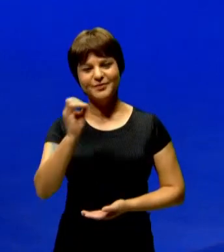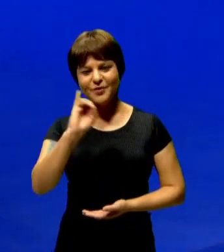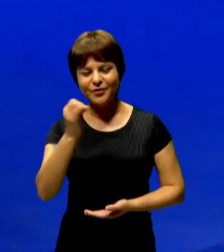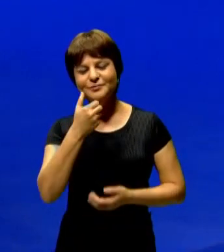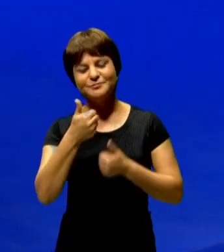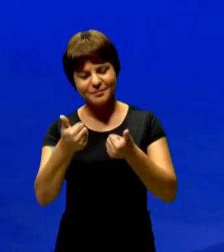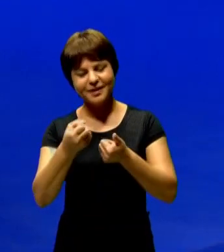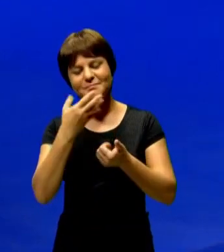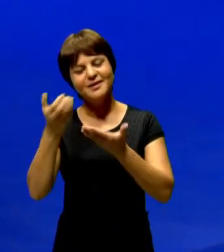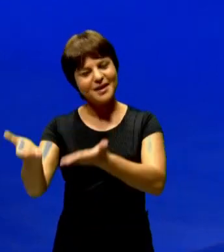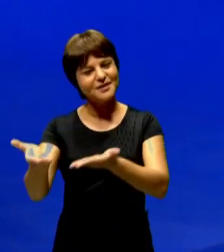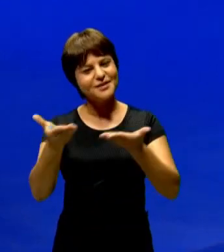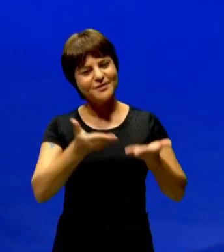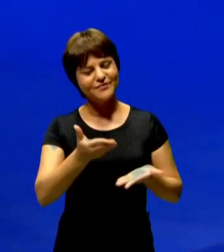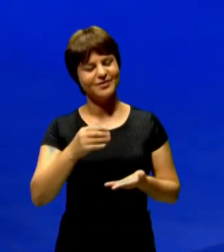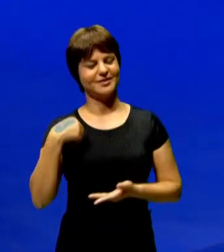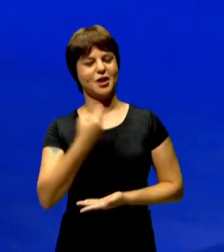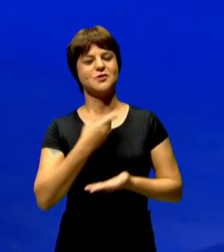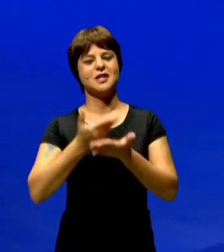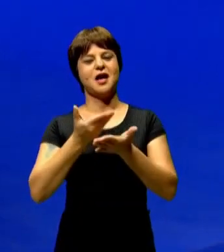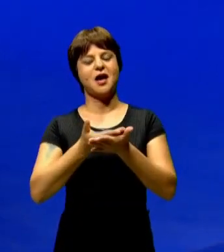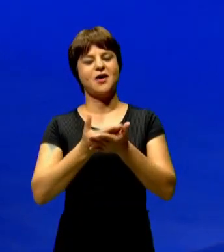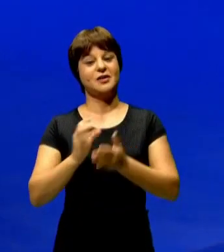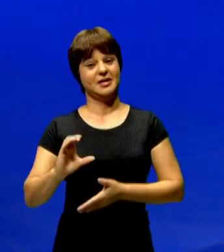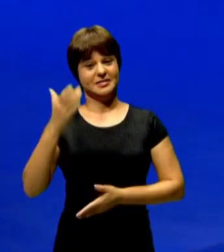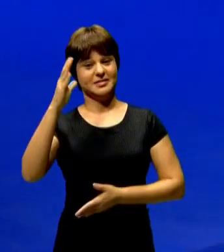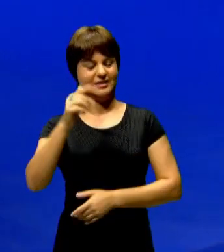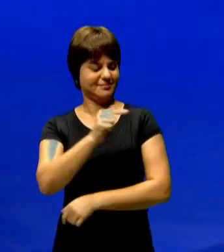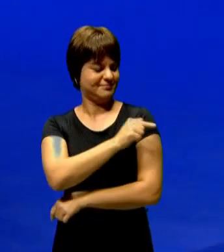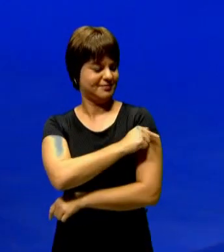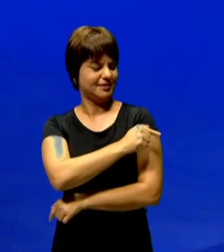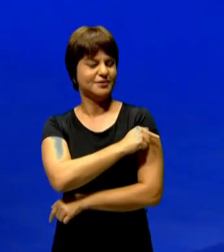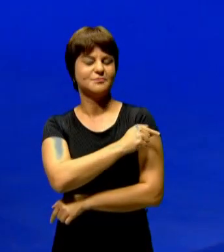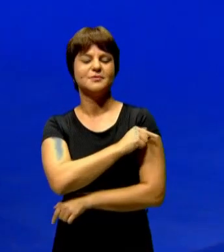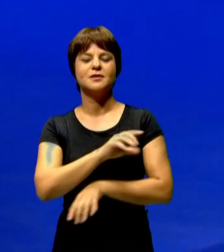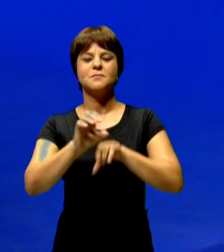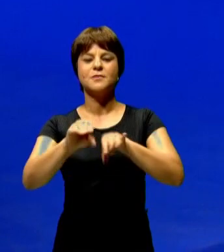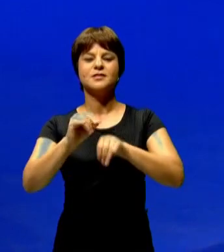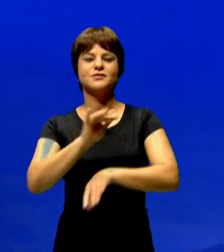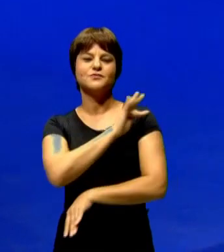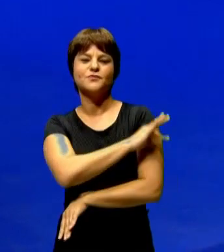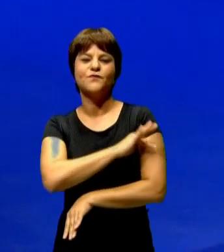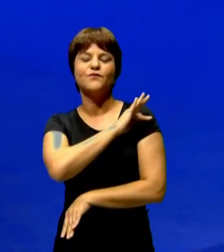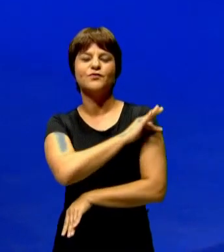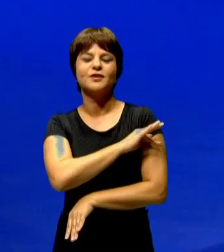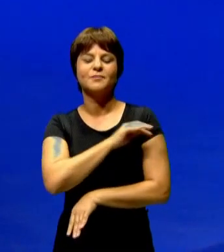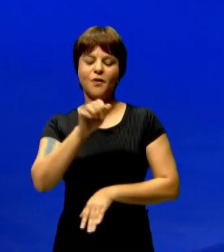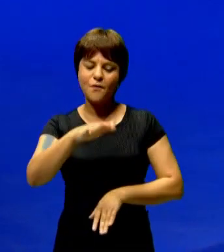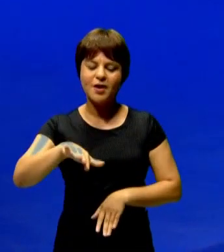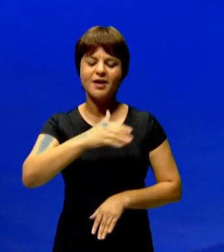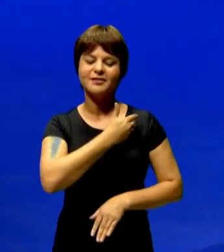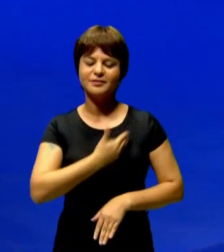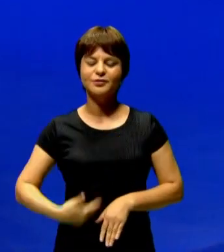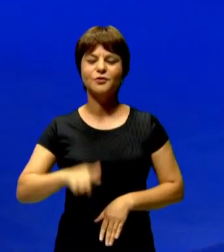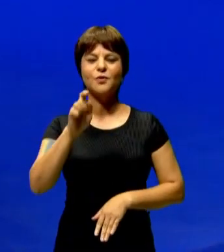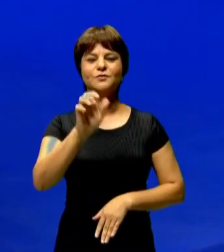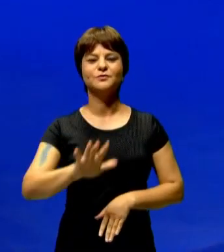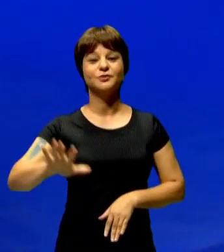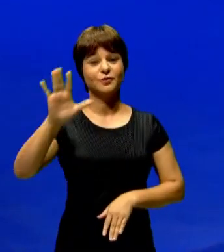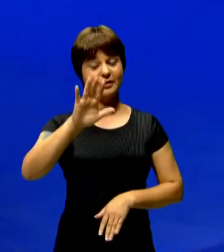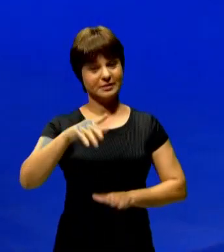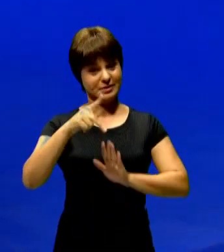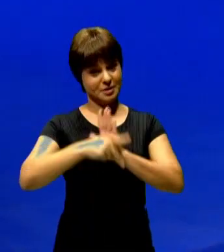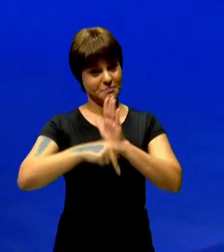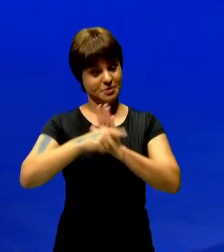Olá, bem-vindo à nossa aula de Ciências para o 7º ano do Ensino Fundamental da Rede Estadual de Goiás. Esse é o